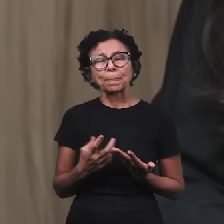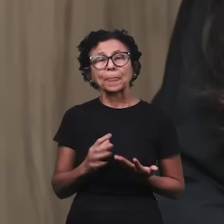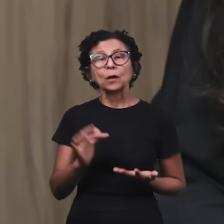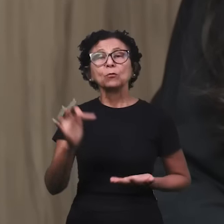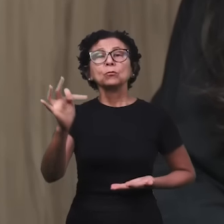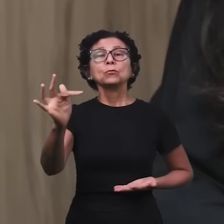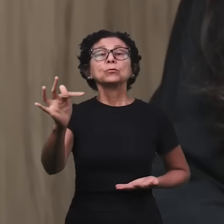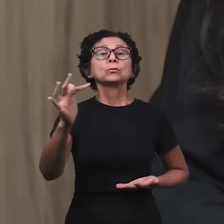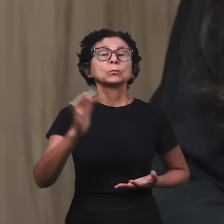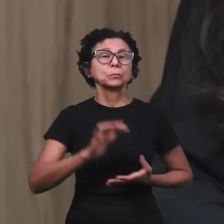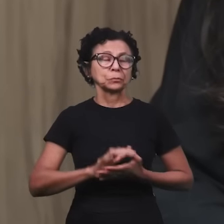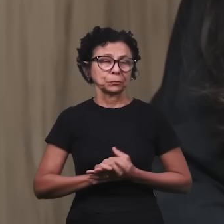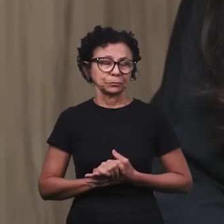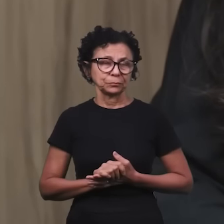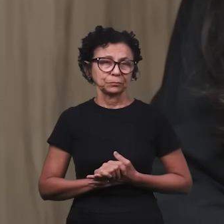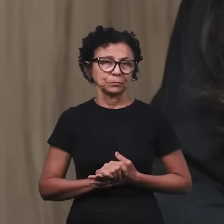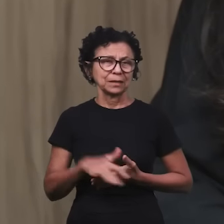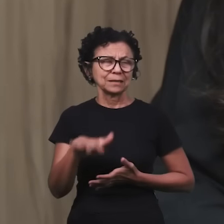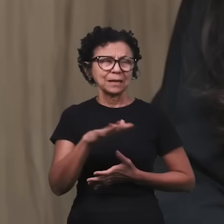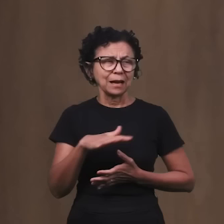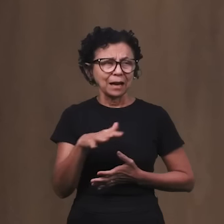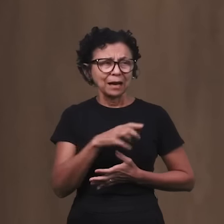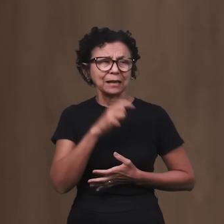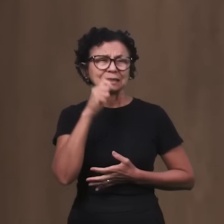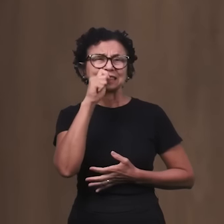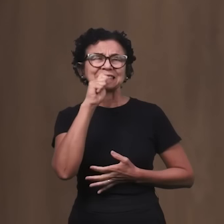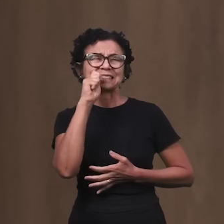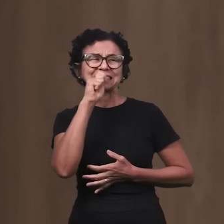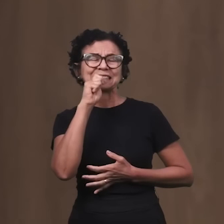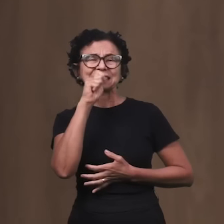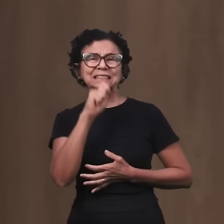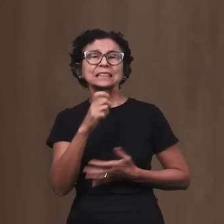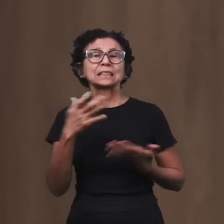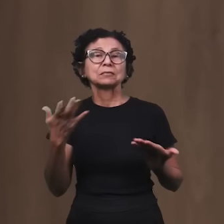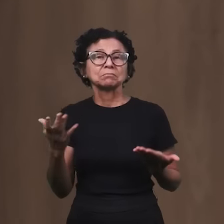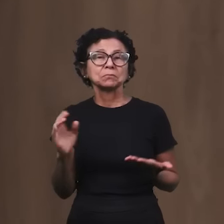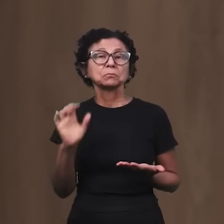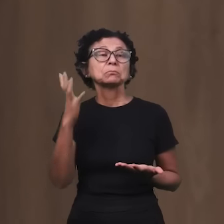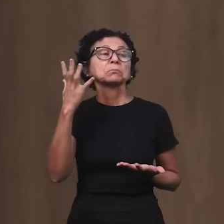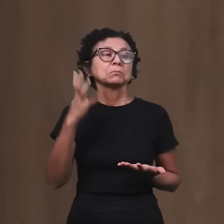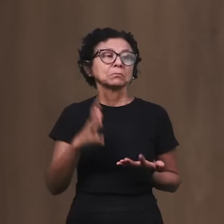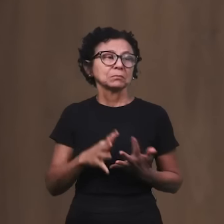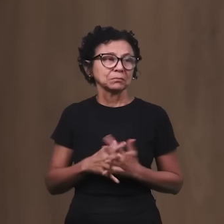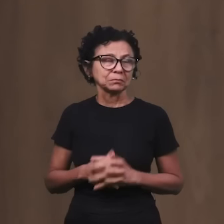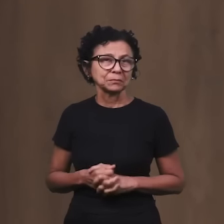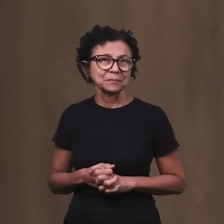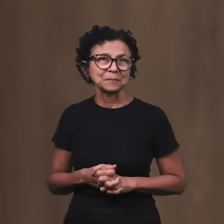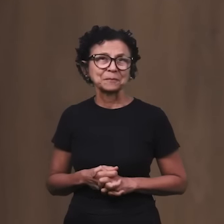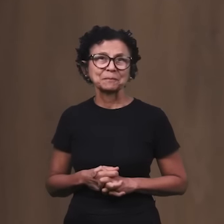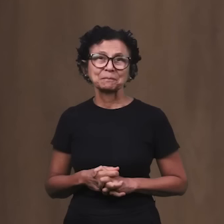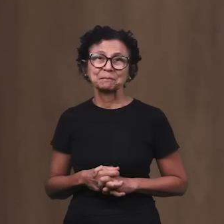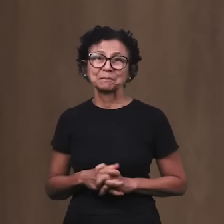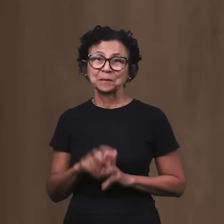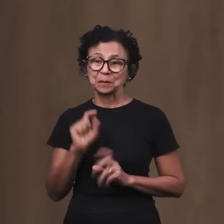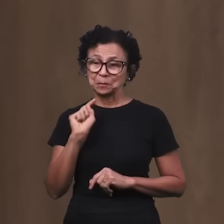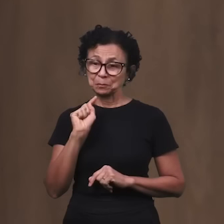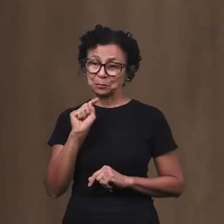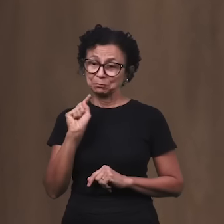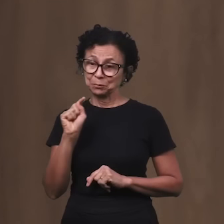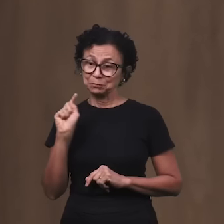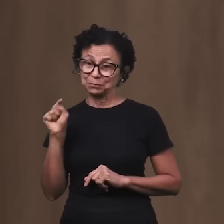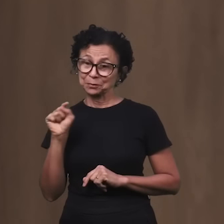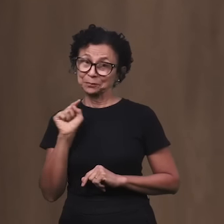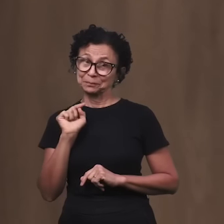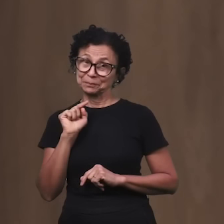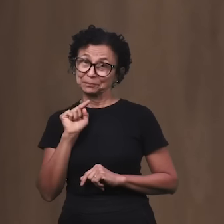O que esperar? É uma pergunta, né? Tem que botar os 3 pontinhos, né? Mas olha